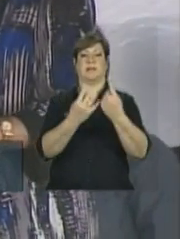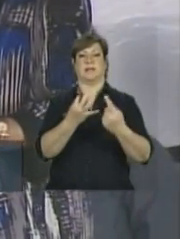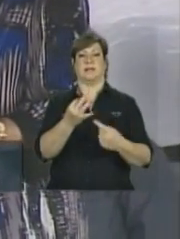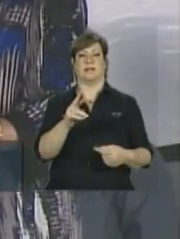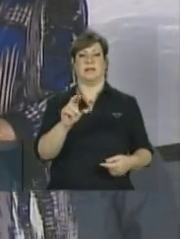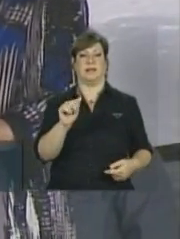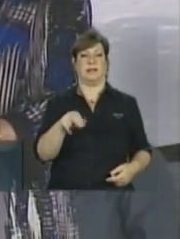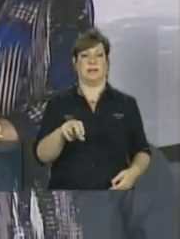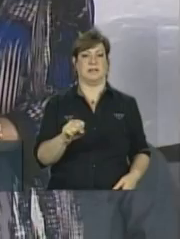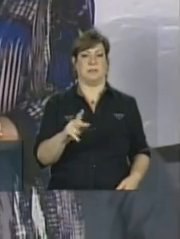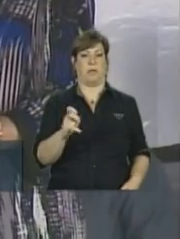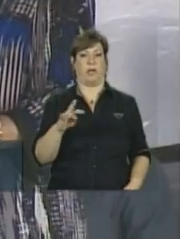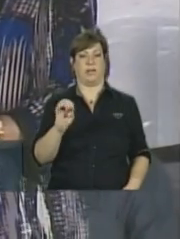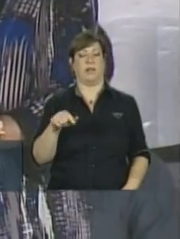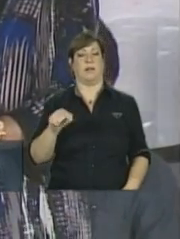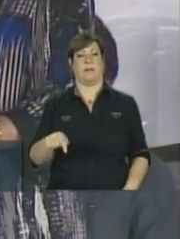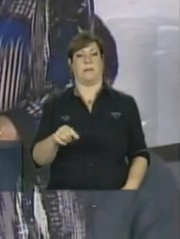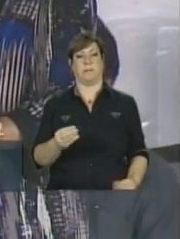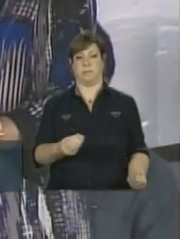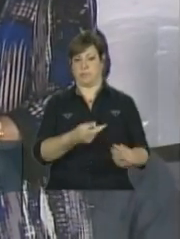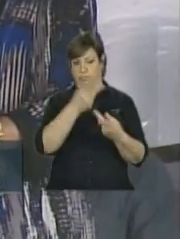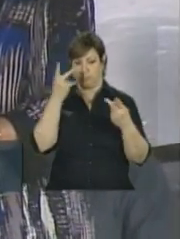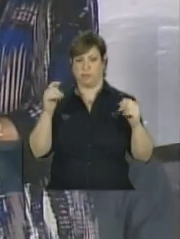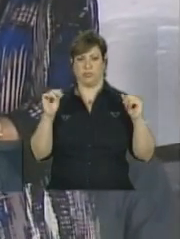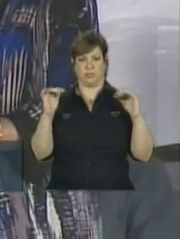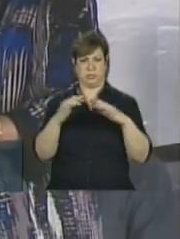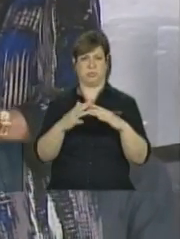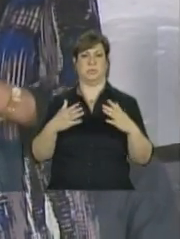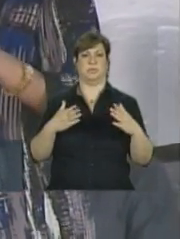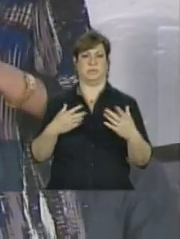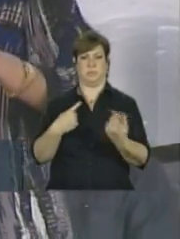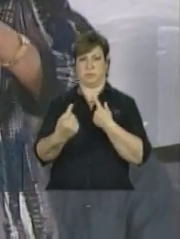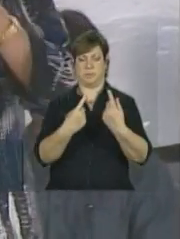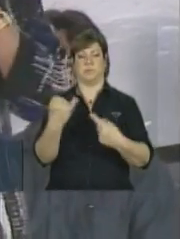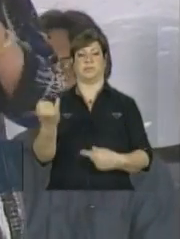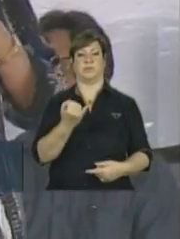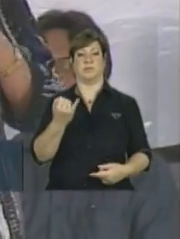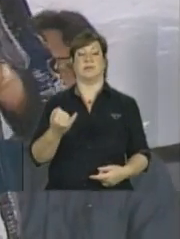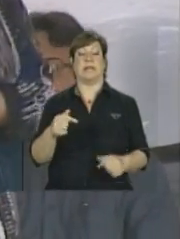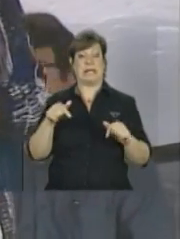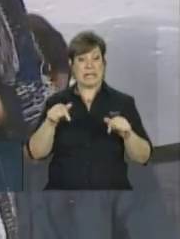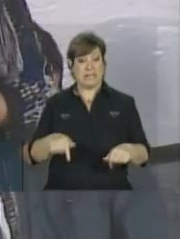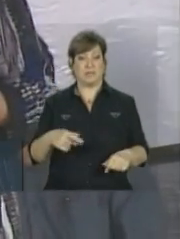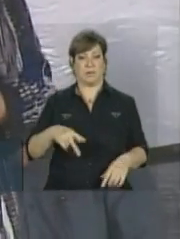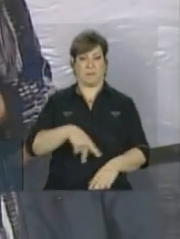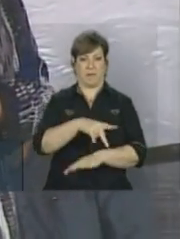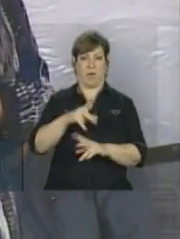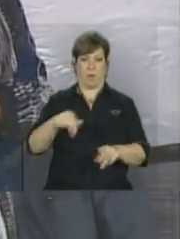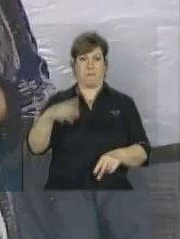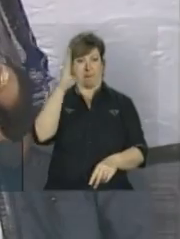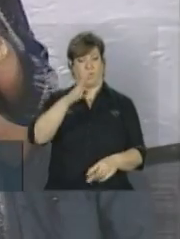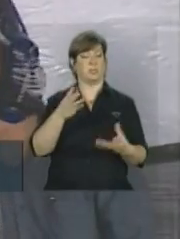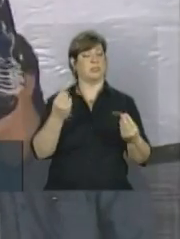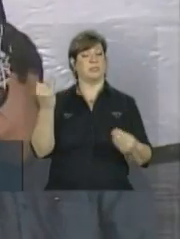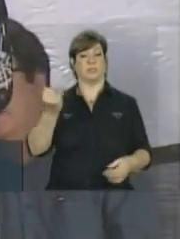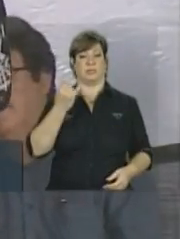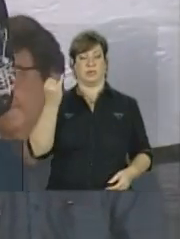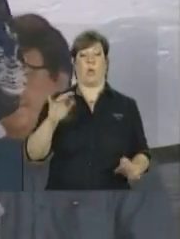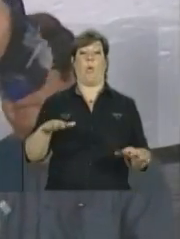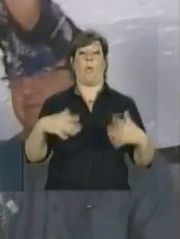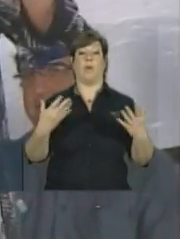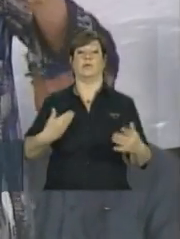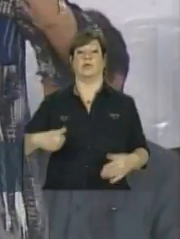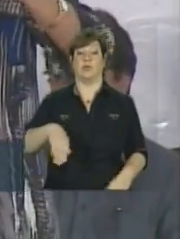massa. E eu queria dizer para vocês que isso, num país como o Brasil, é muito importante. Quando a